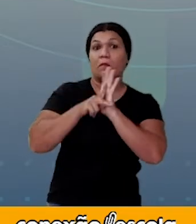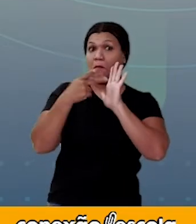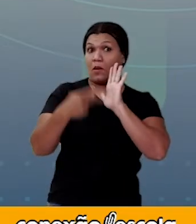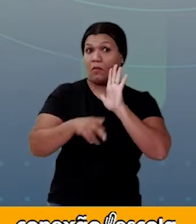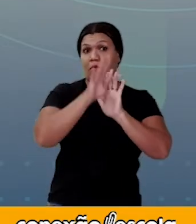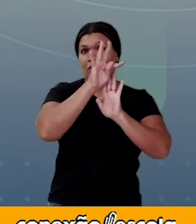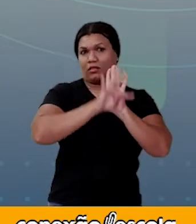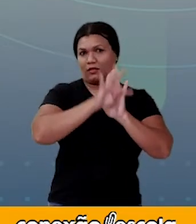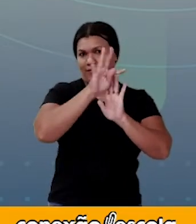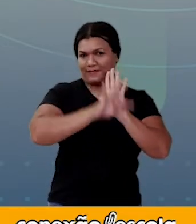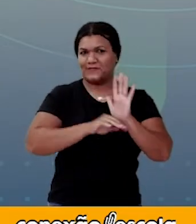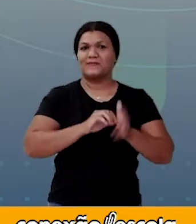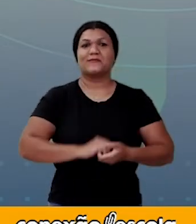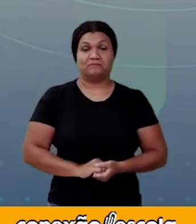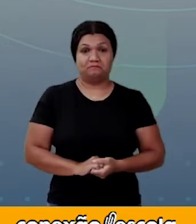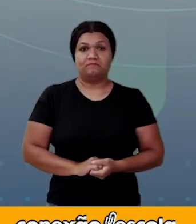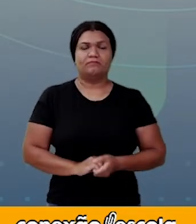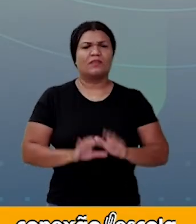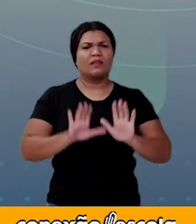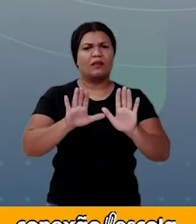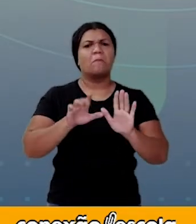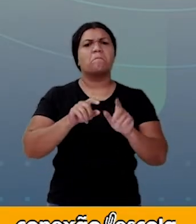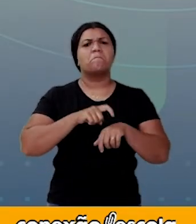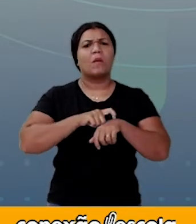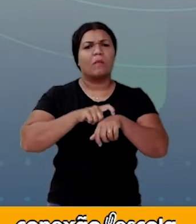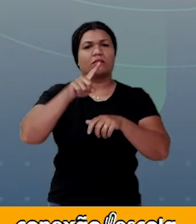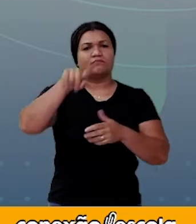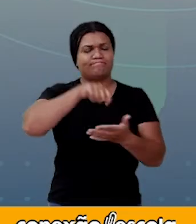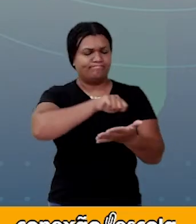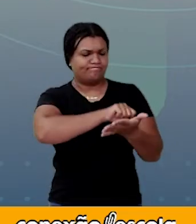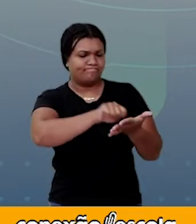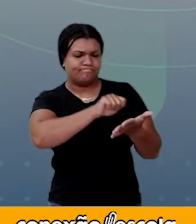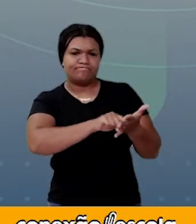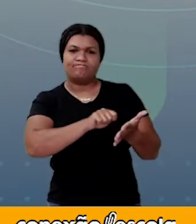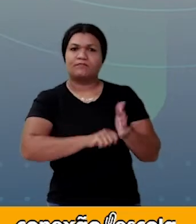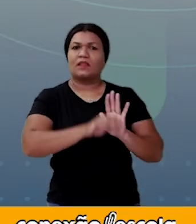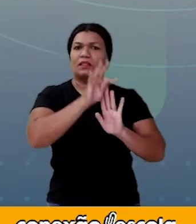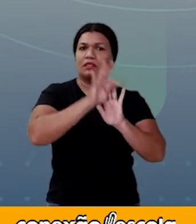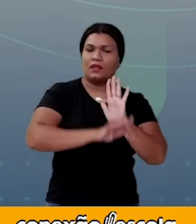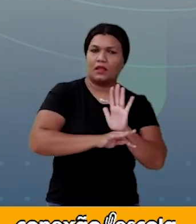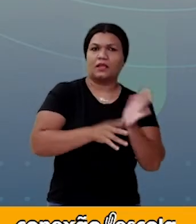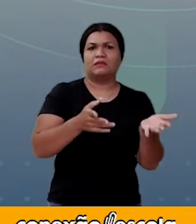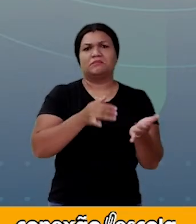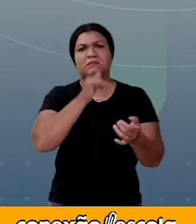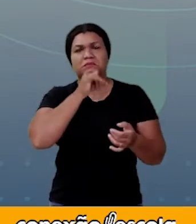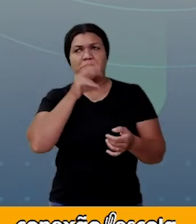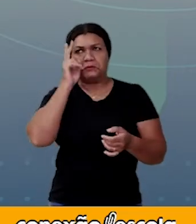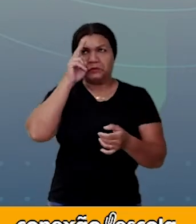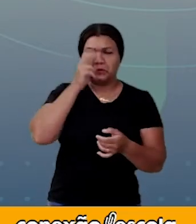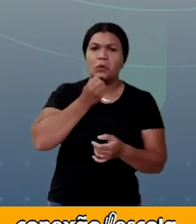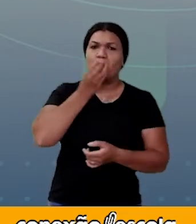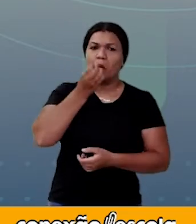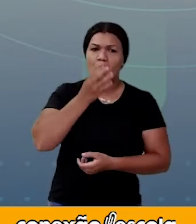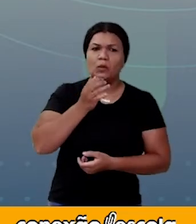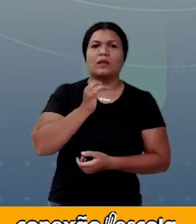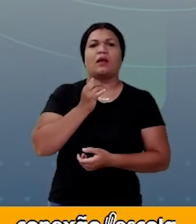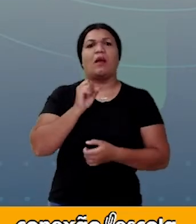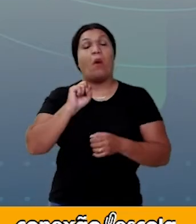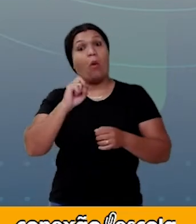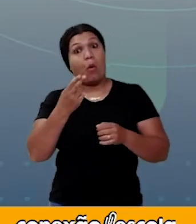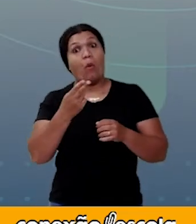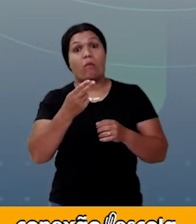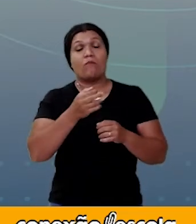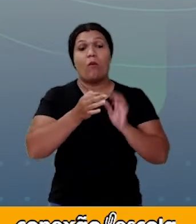do Texto. Quando você escreve um texto, seja uma história, um texto narrativo ou um artigo